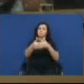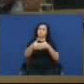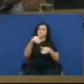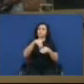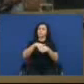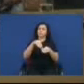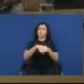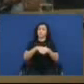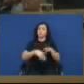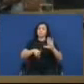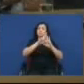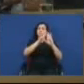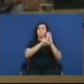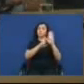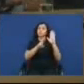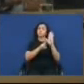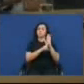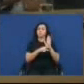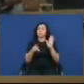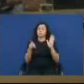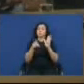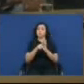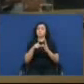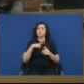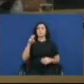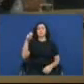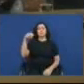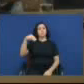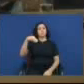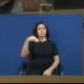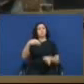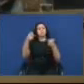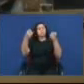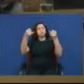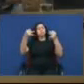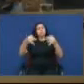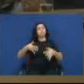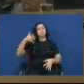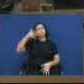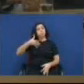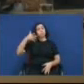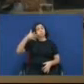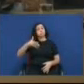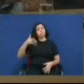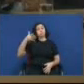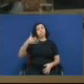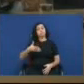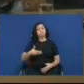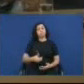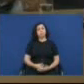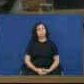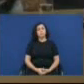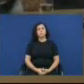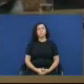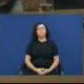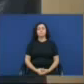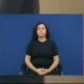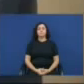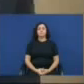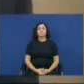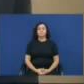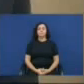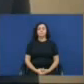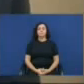mais. Conforme prevê o nosso regimento interno, o senhor terá 5 minutos para discorrer sobre o assunto que ele traz aqui. Muito obrigado pela presença, o senhor tem a